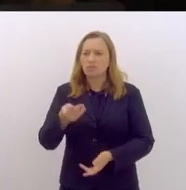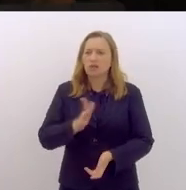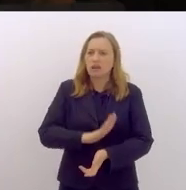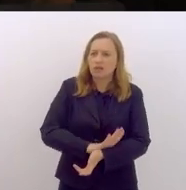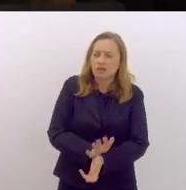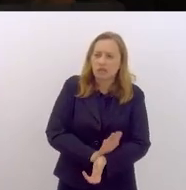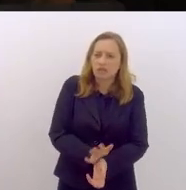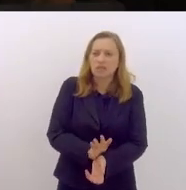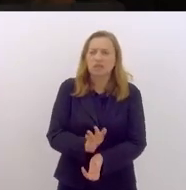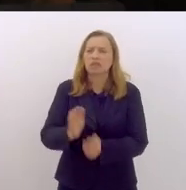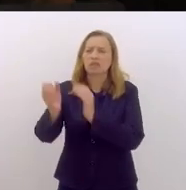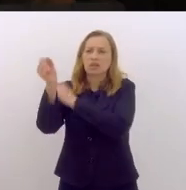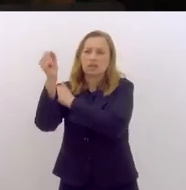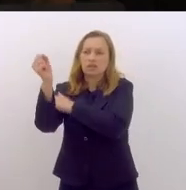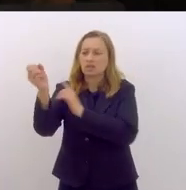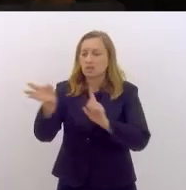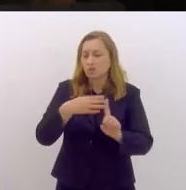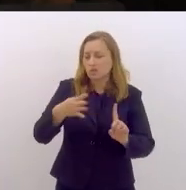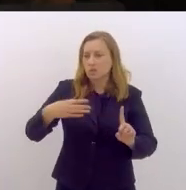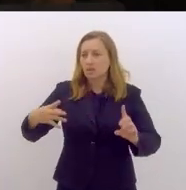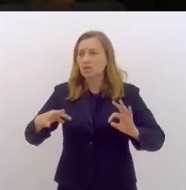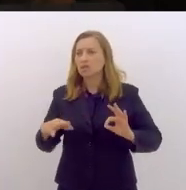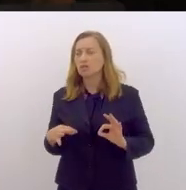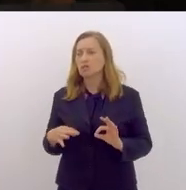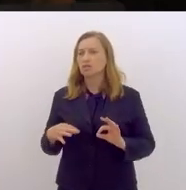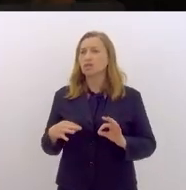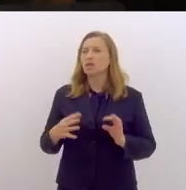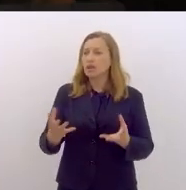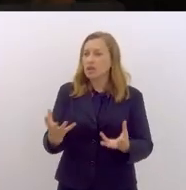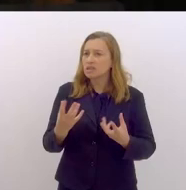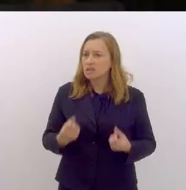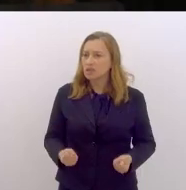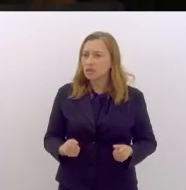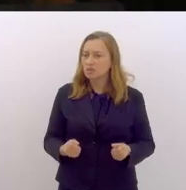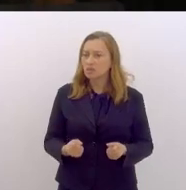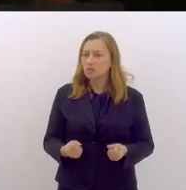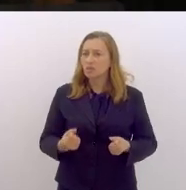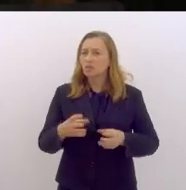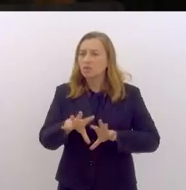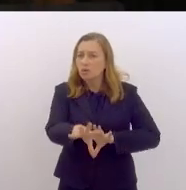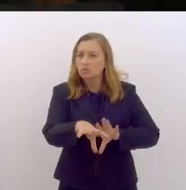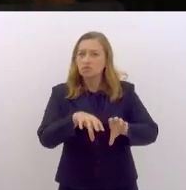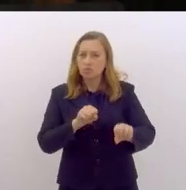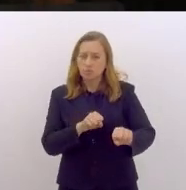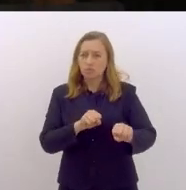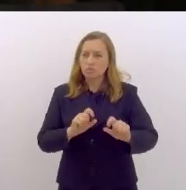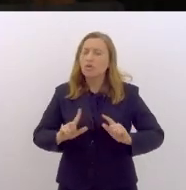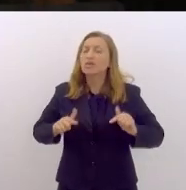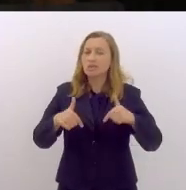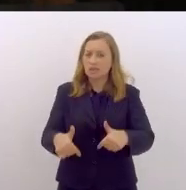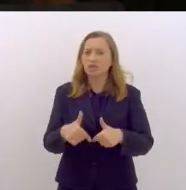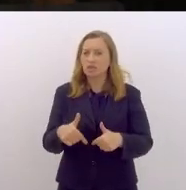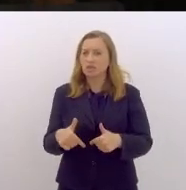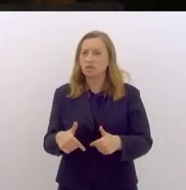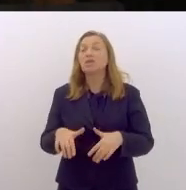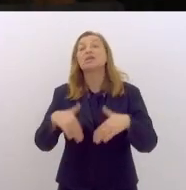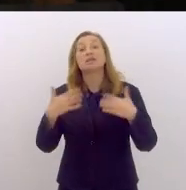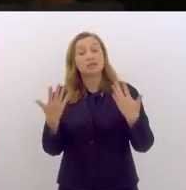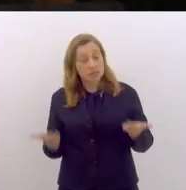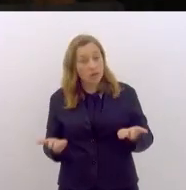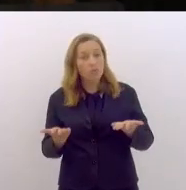machistas, LGBTfóbicas, e receberam um diploma por essa atitude. Então,